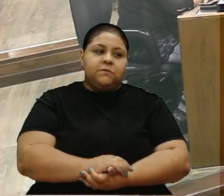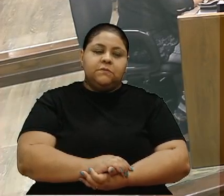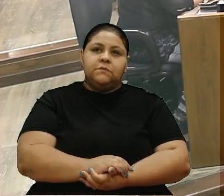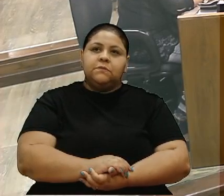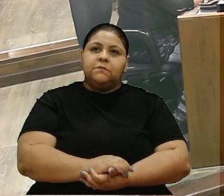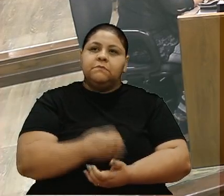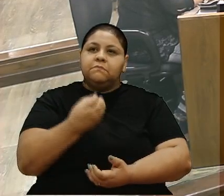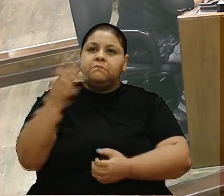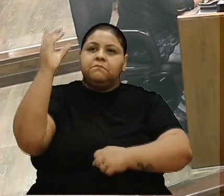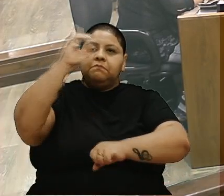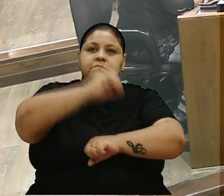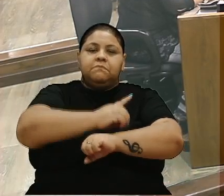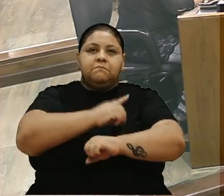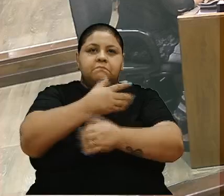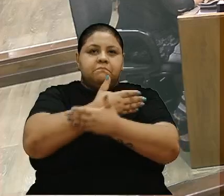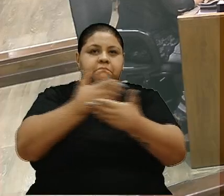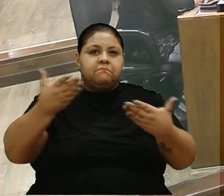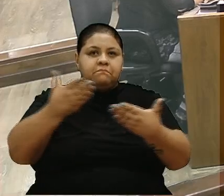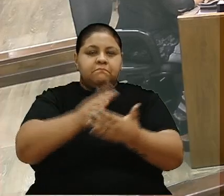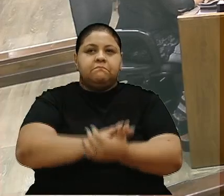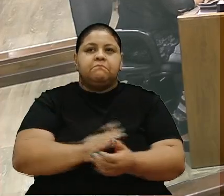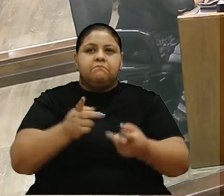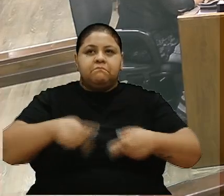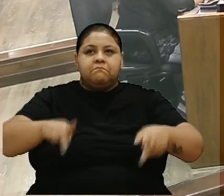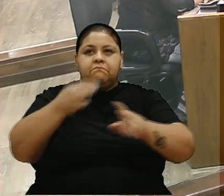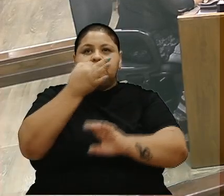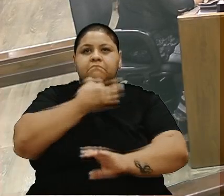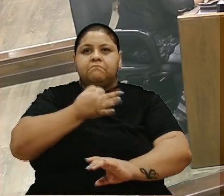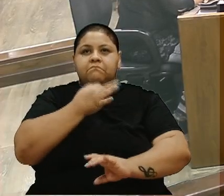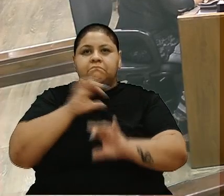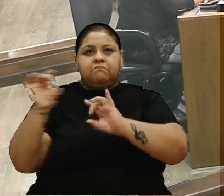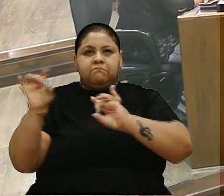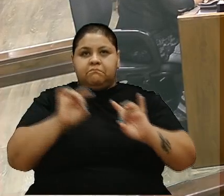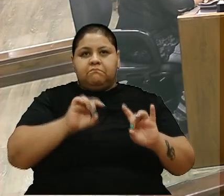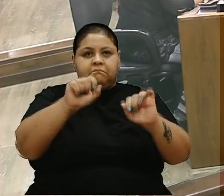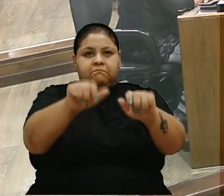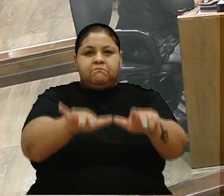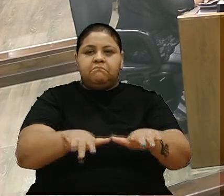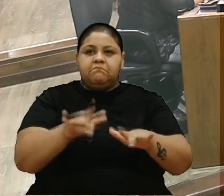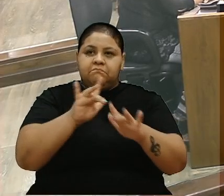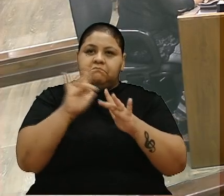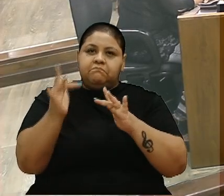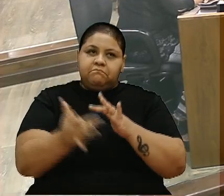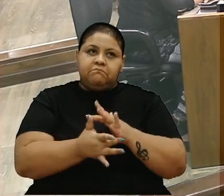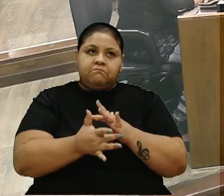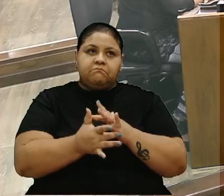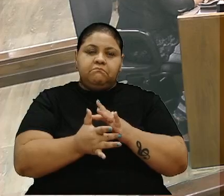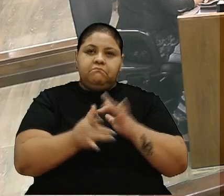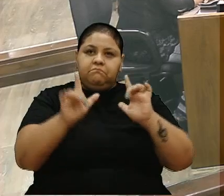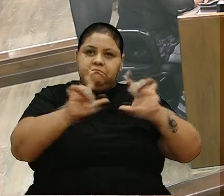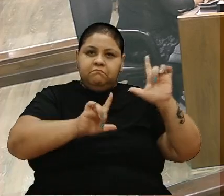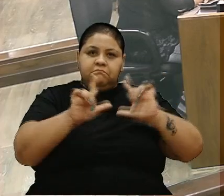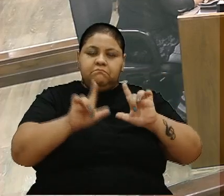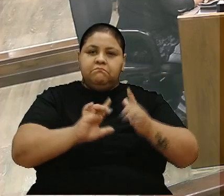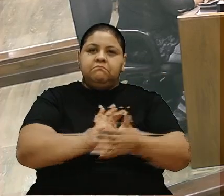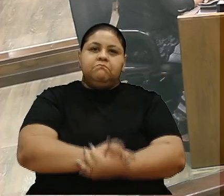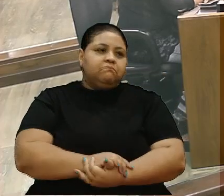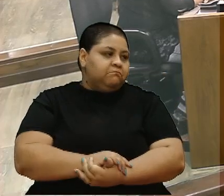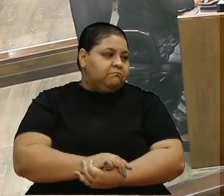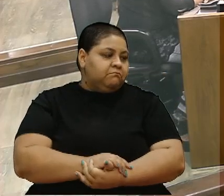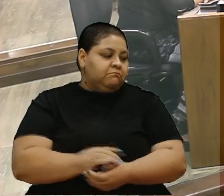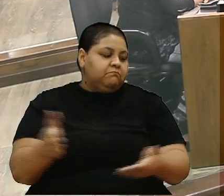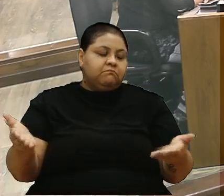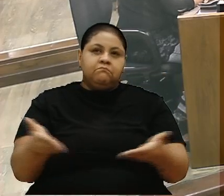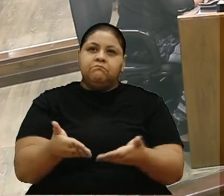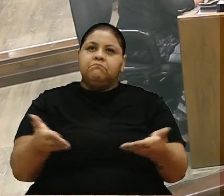Bom dia, senhor presidente, nobres pares, população caxiense que nos assiste, também nos acompanha pelas redes sociais e televisão aqui da casa. Hoje eu quero